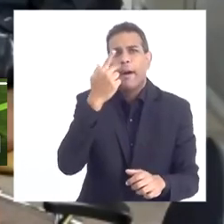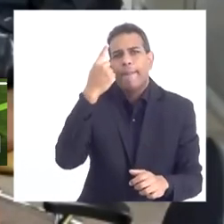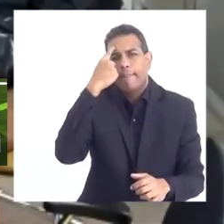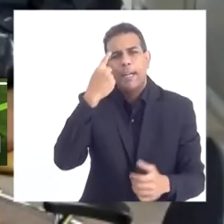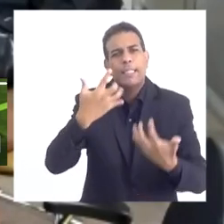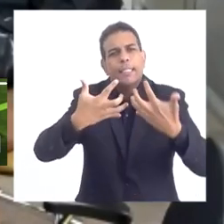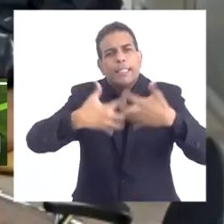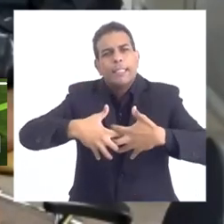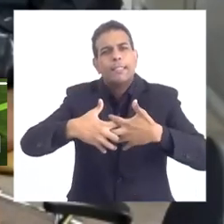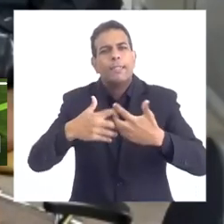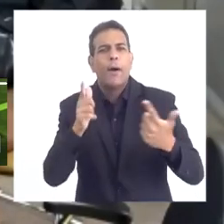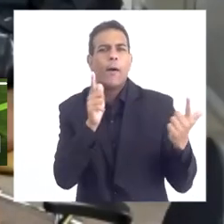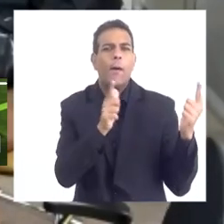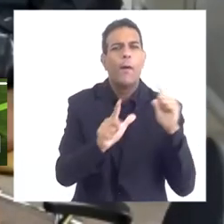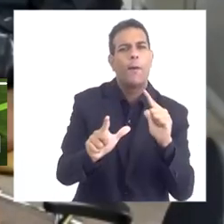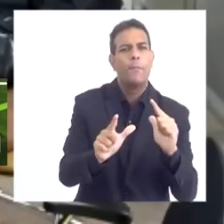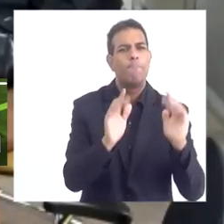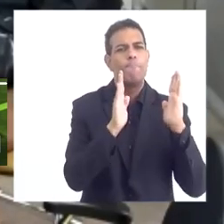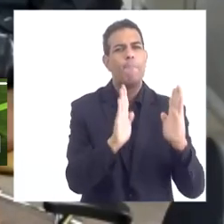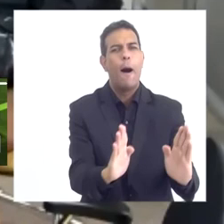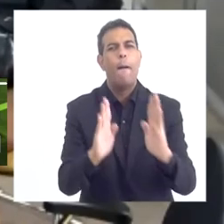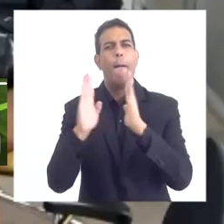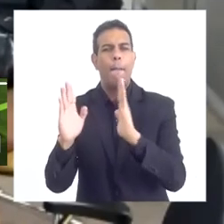tem como identificar isso